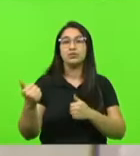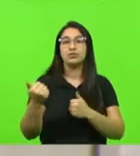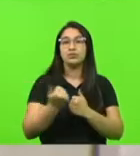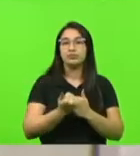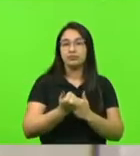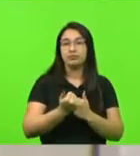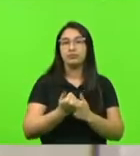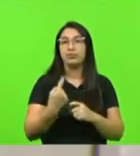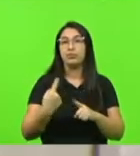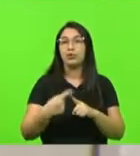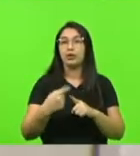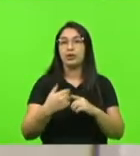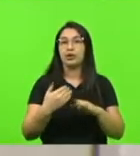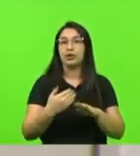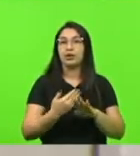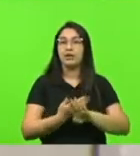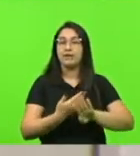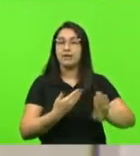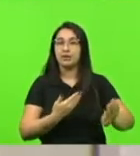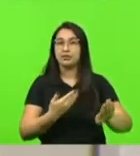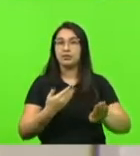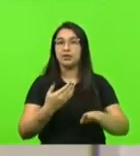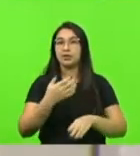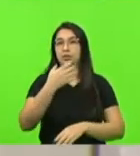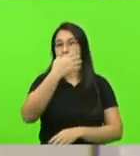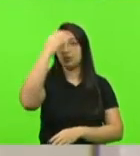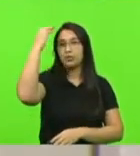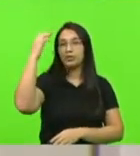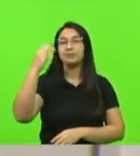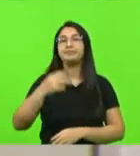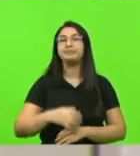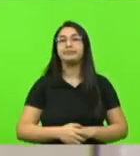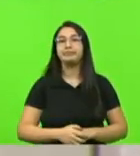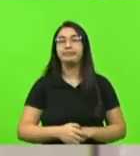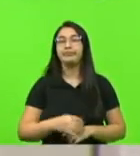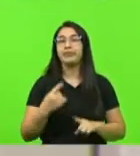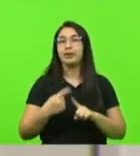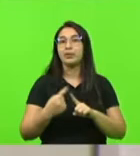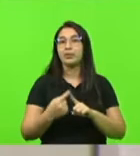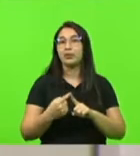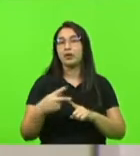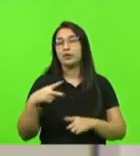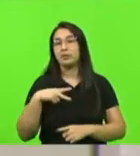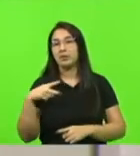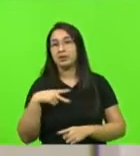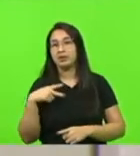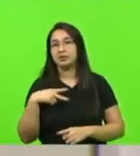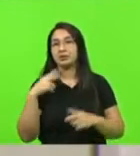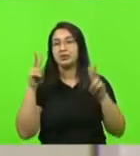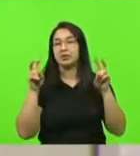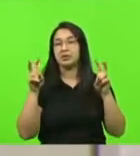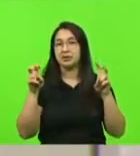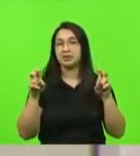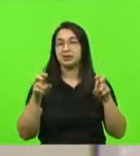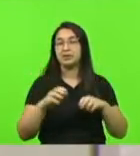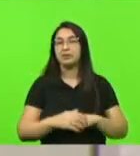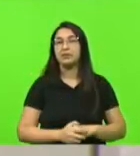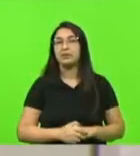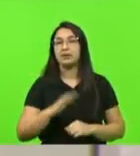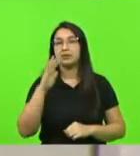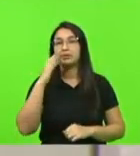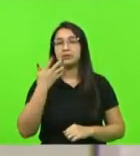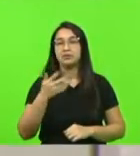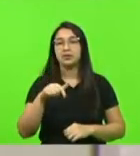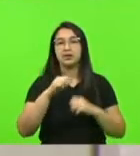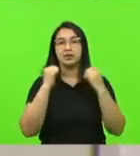do afastamento do deputado Coronel Mocelin, para tratar interesses particulares. Palácio Barriga Verde, em Florianópolis,